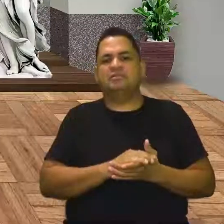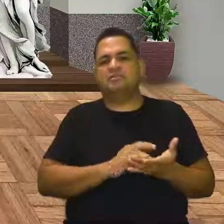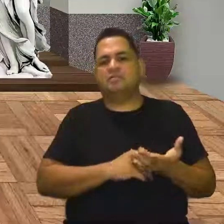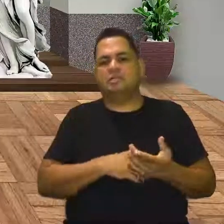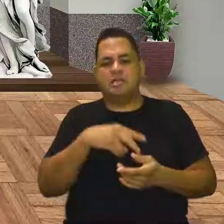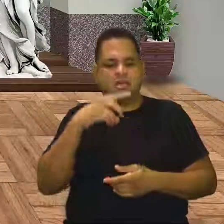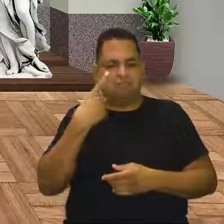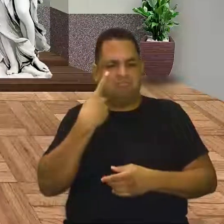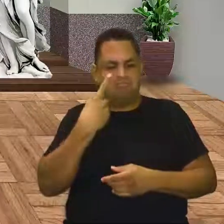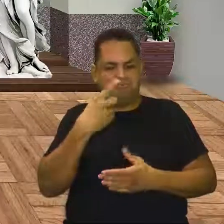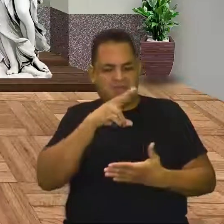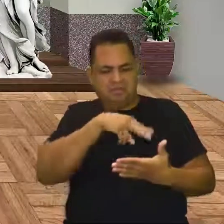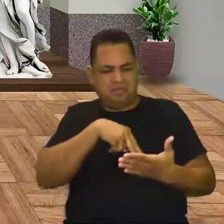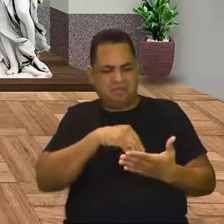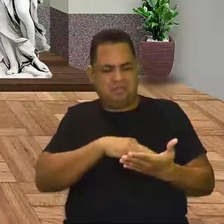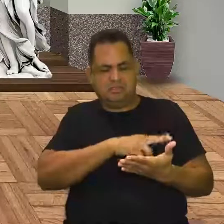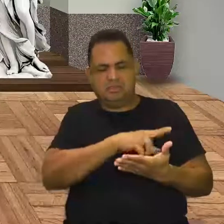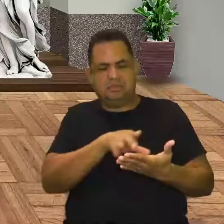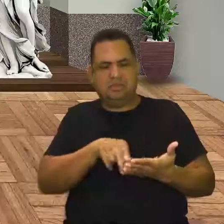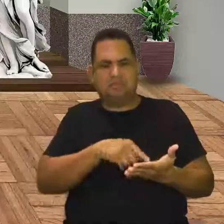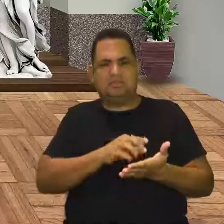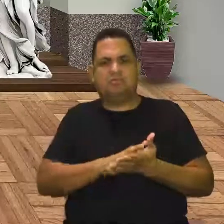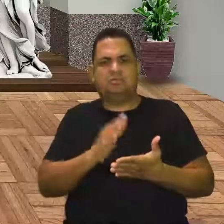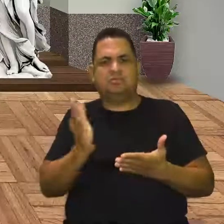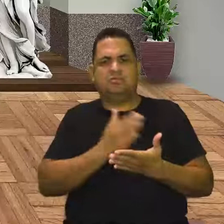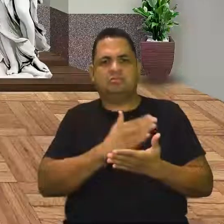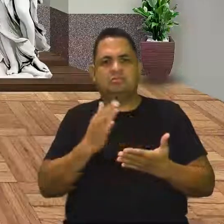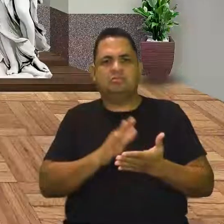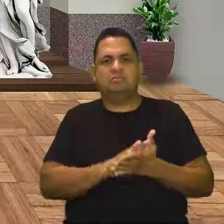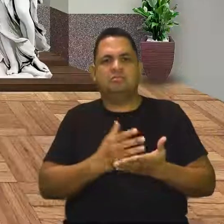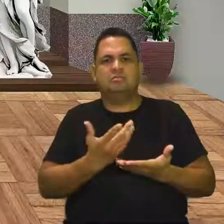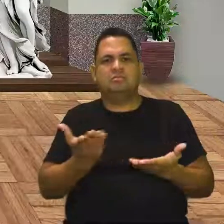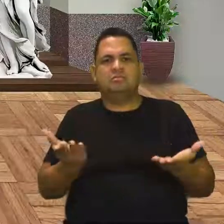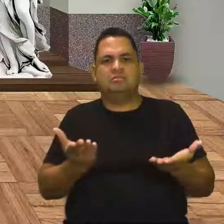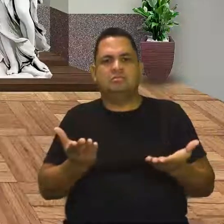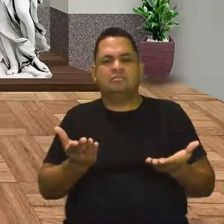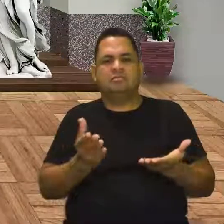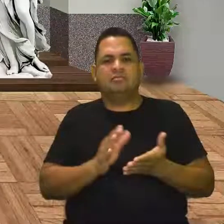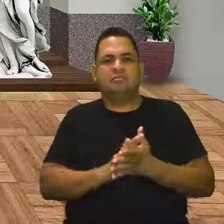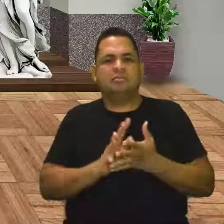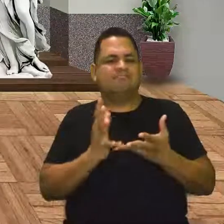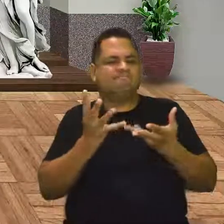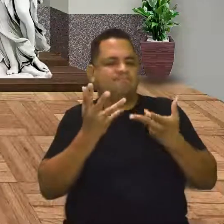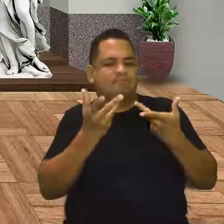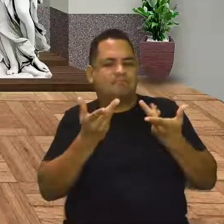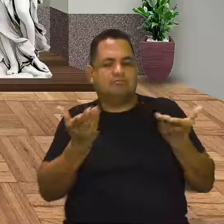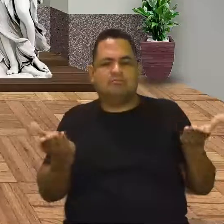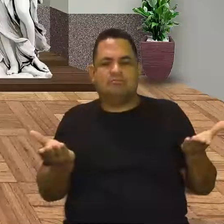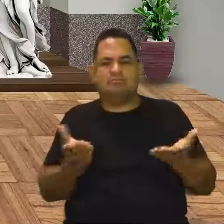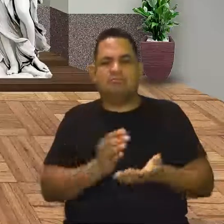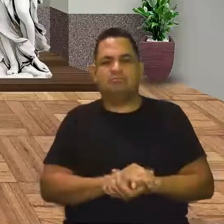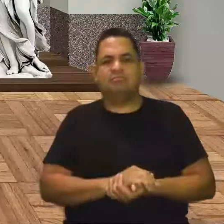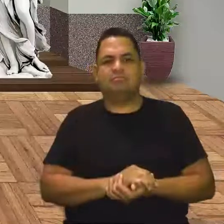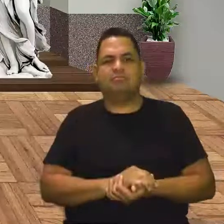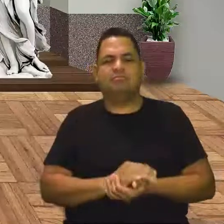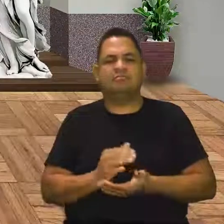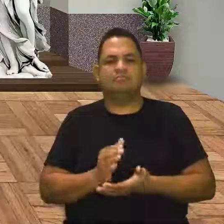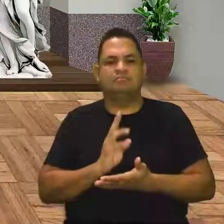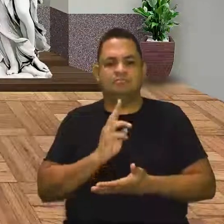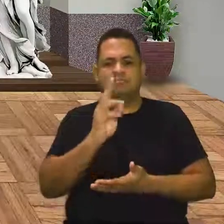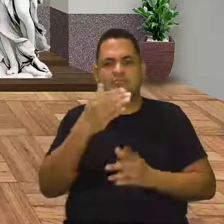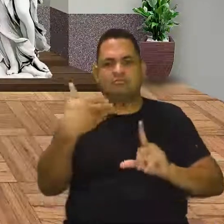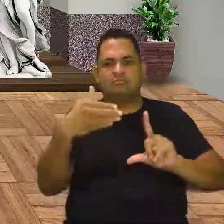vários livros de Dom Pedro. E cada vez que eu leio, mais fascinado eu fico, tá bom? Segue comigo no